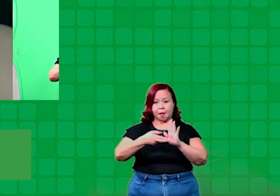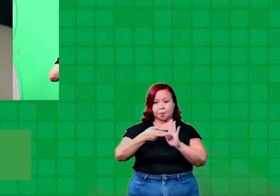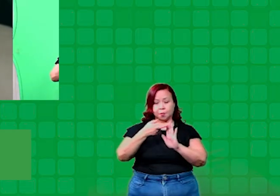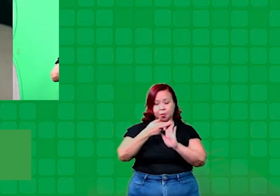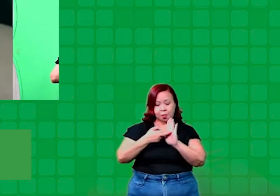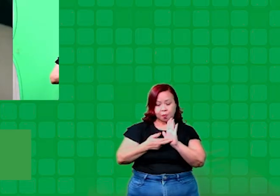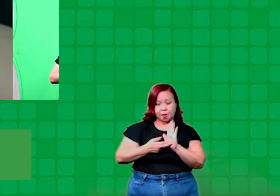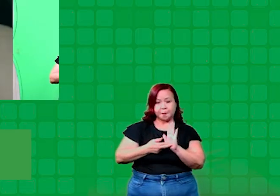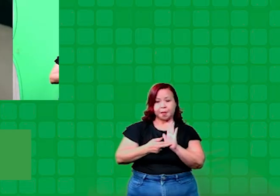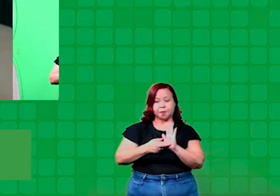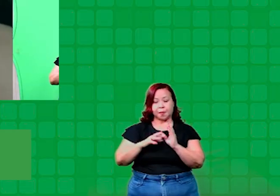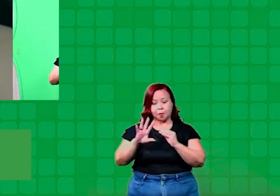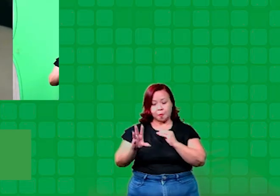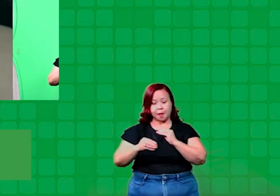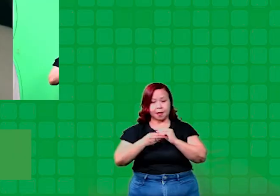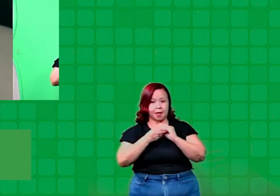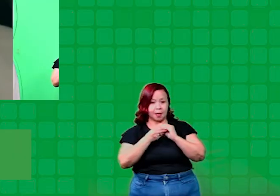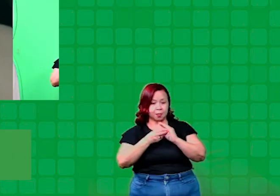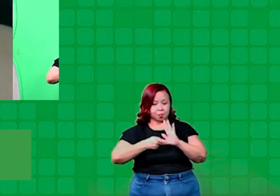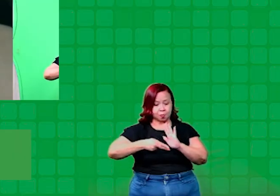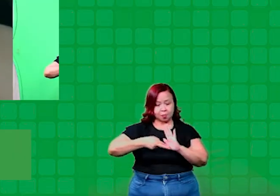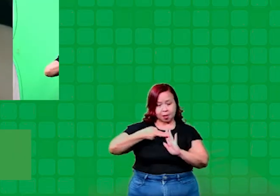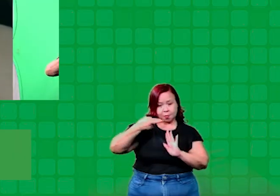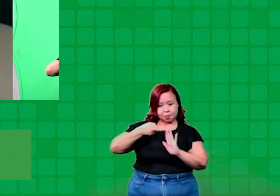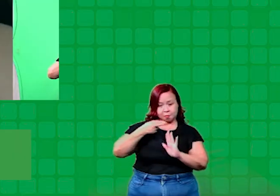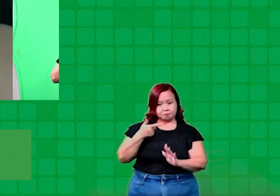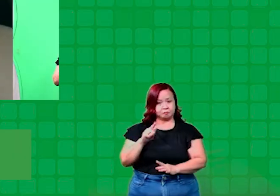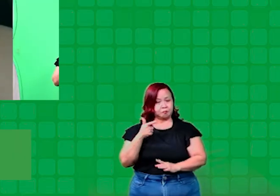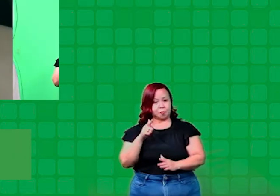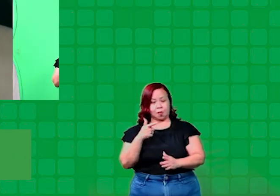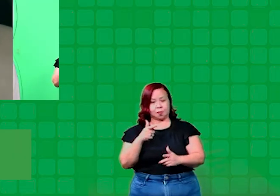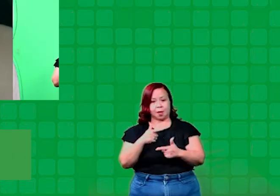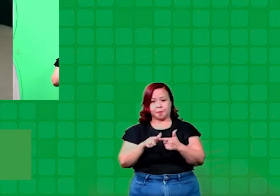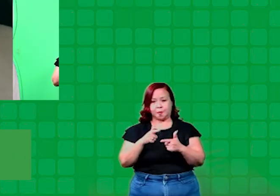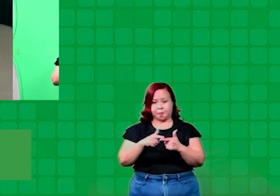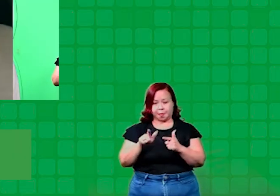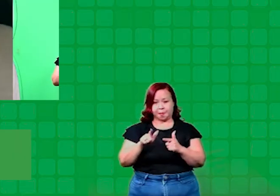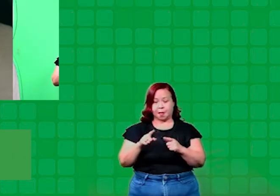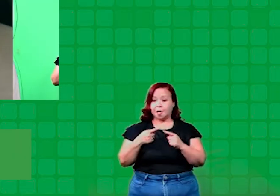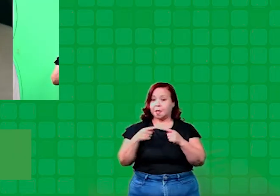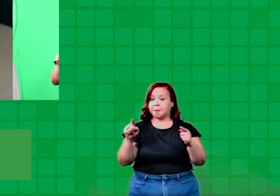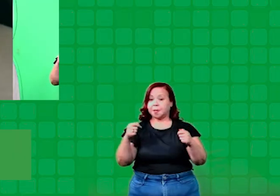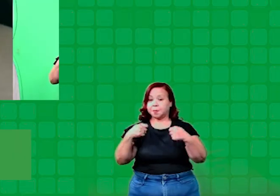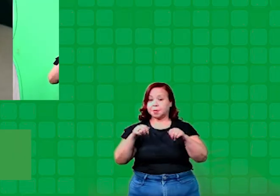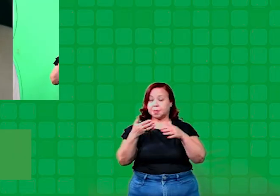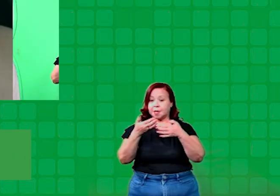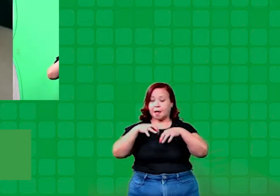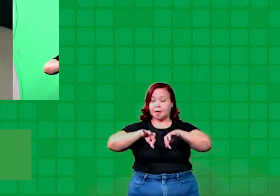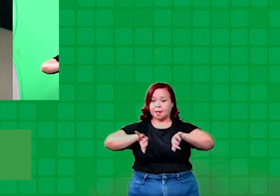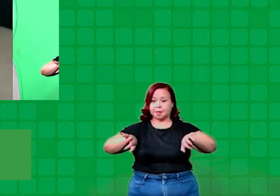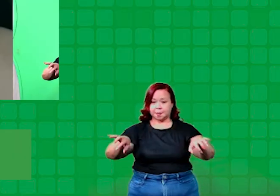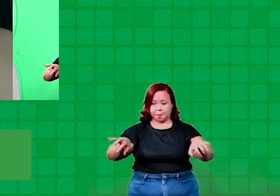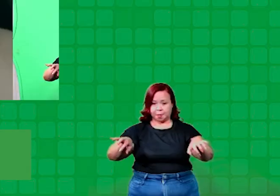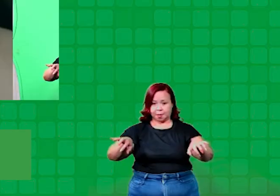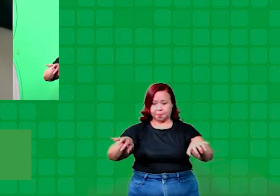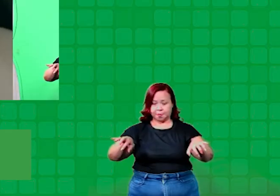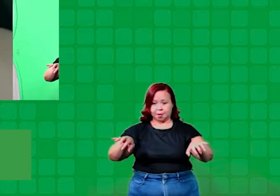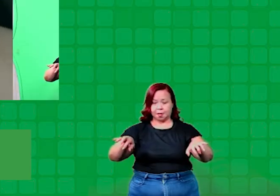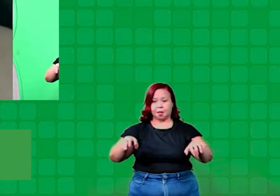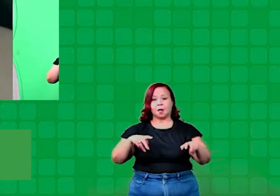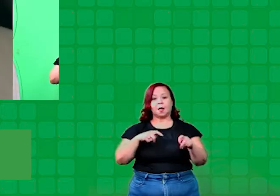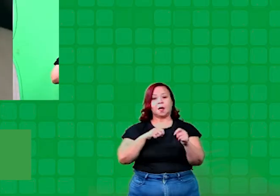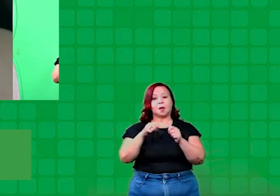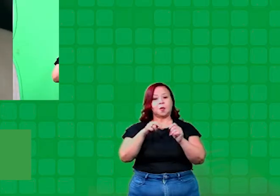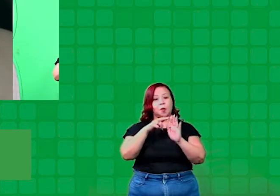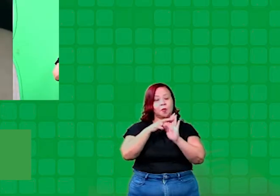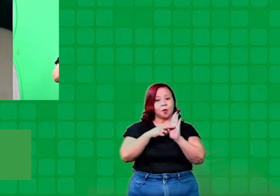da resolução. Tem problema? Nenhum, mas aí vai ter que estar com texto separado. E, na realidade, o regulamento está vindo com o texto